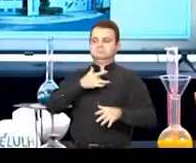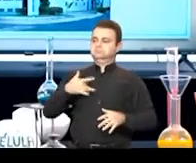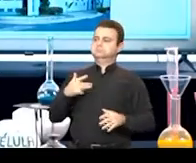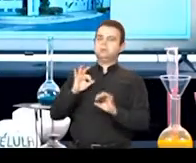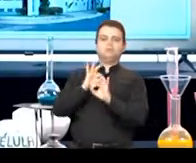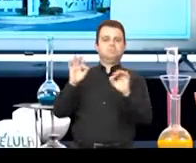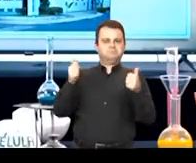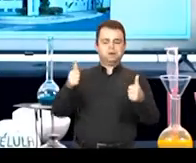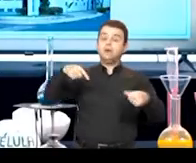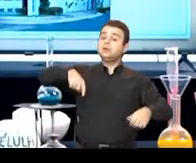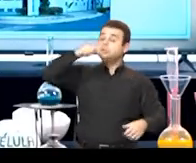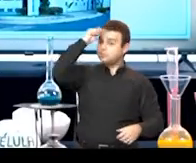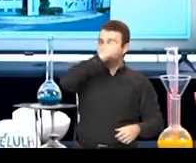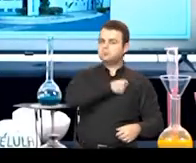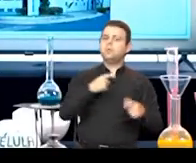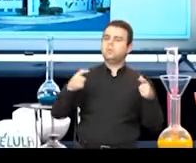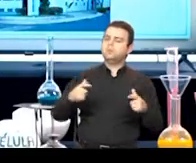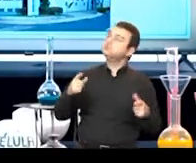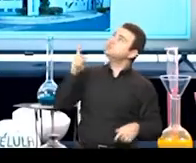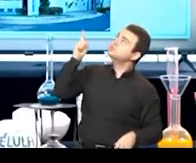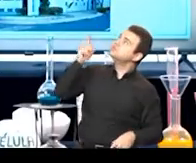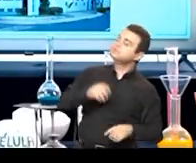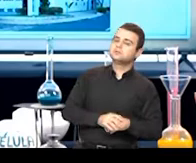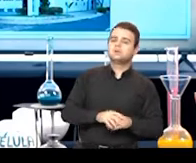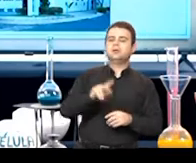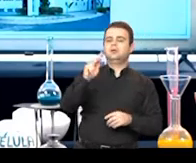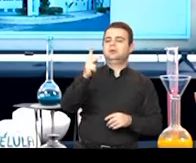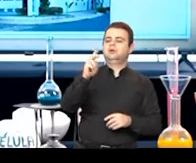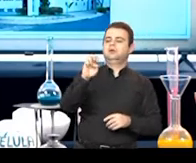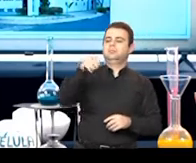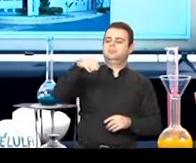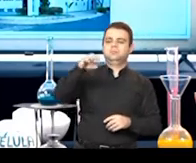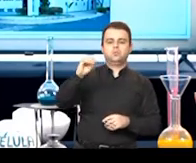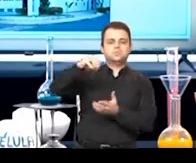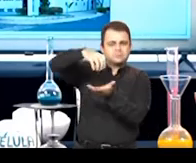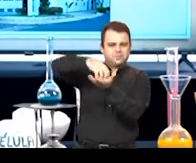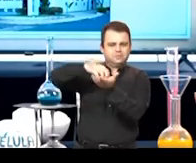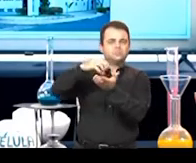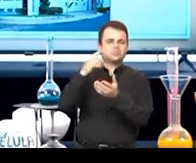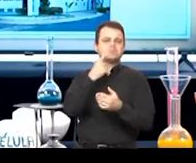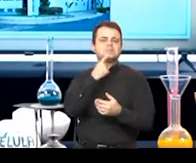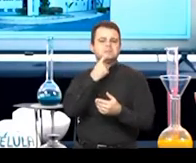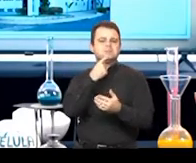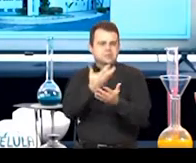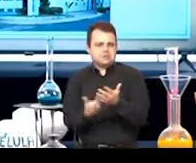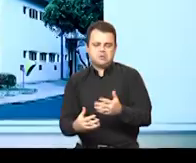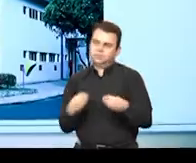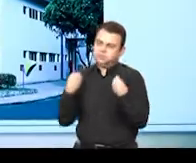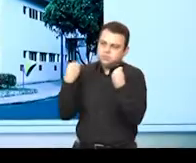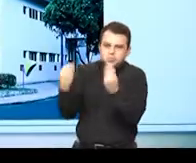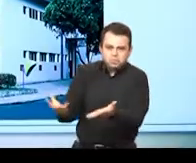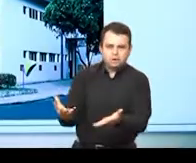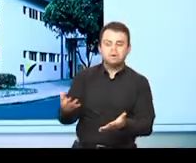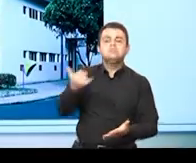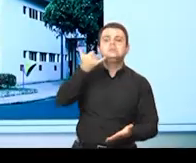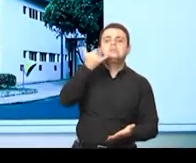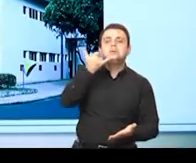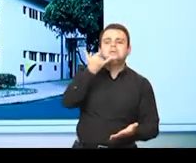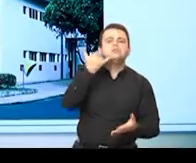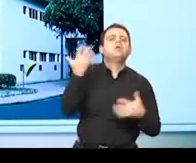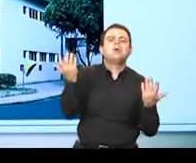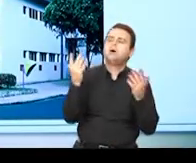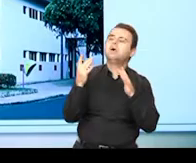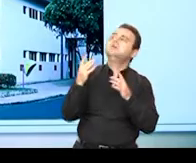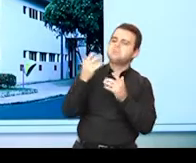Aqui em Rio Preto, nós temos o Hemocentro. Procure saber um pouco mais sobre isso. Aqui tem o telefone. Entre em